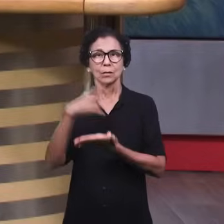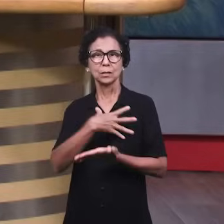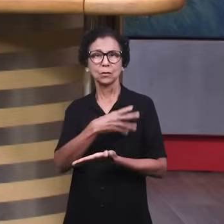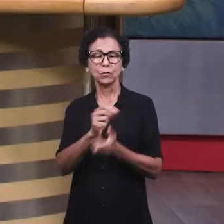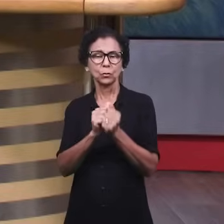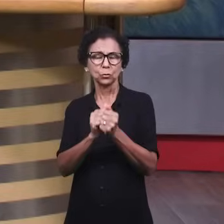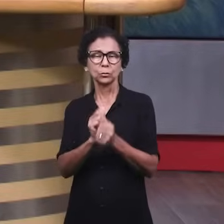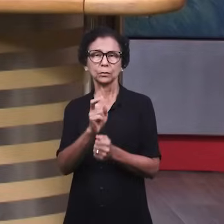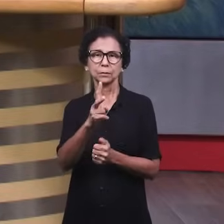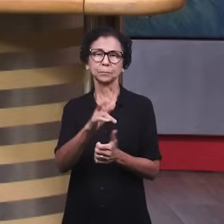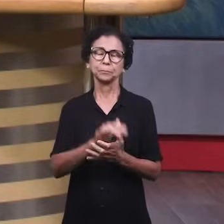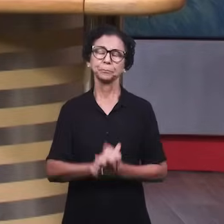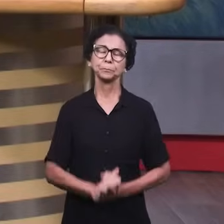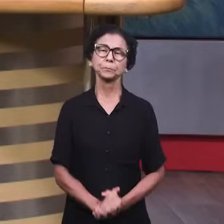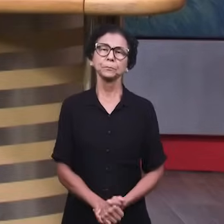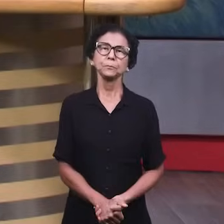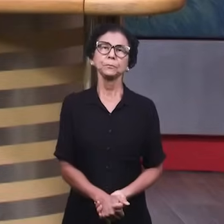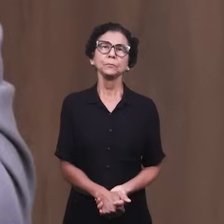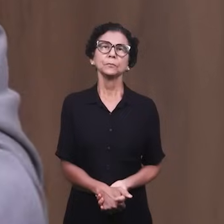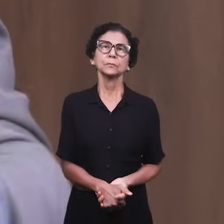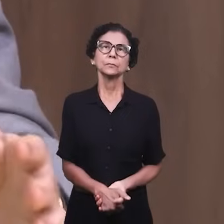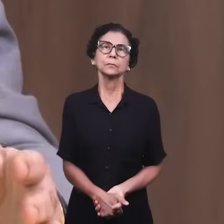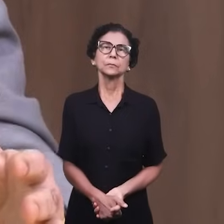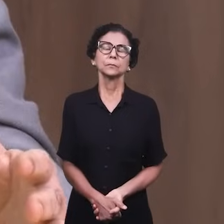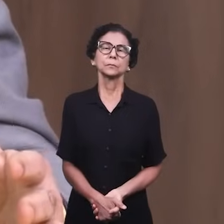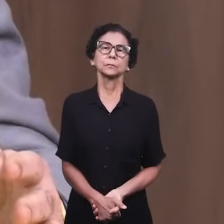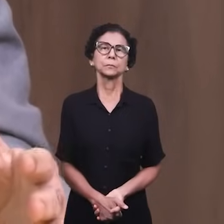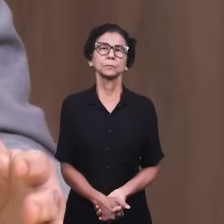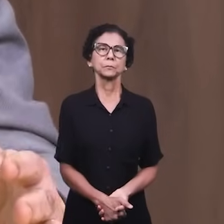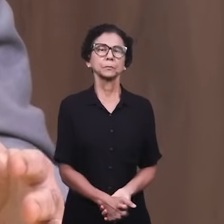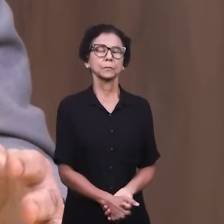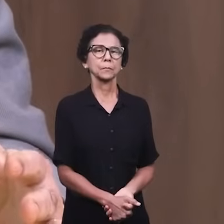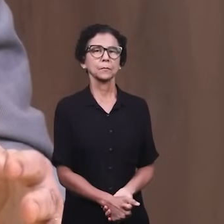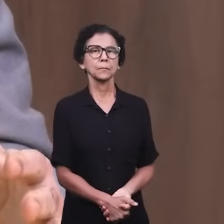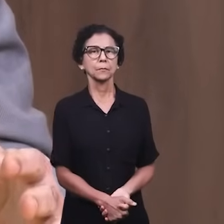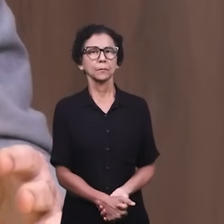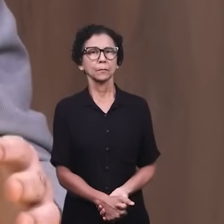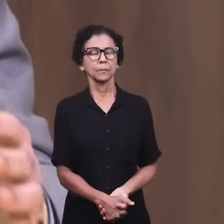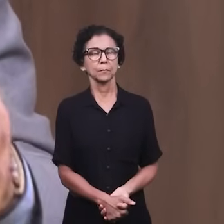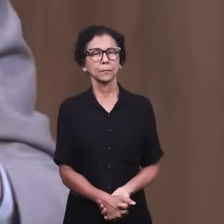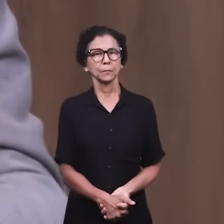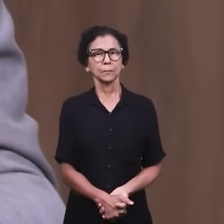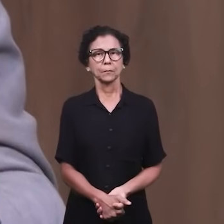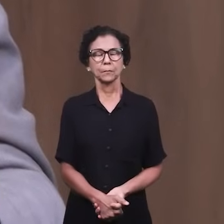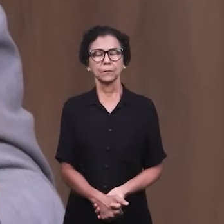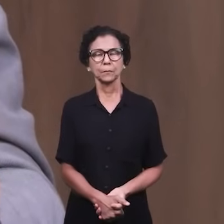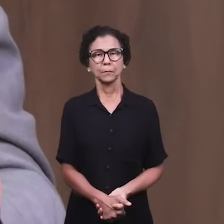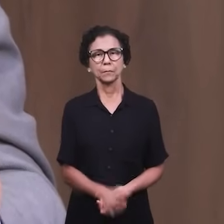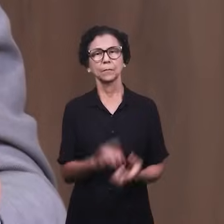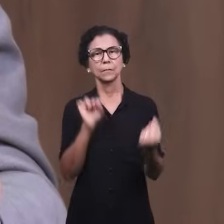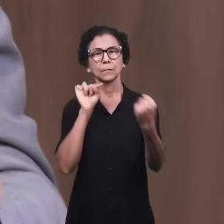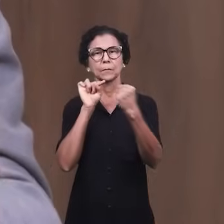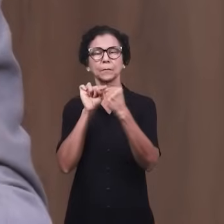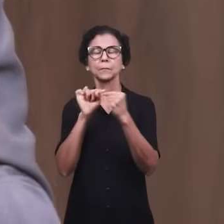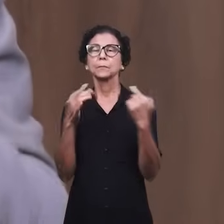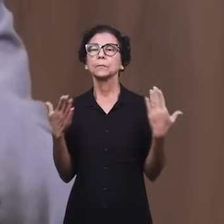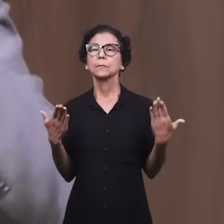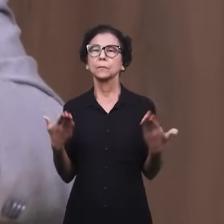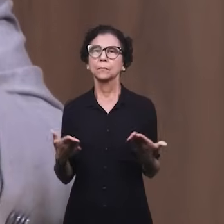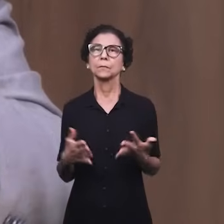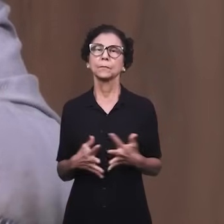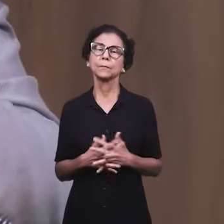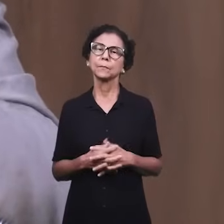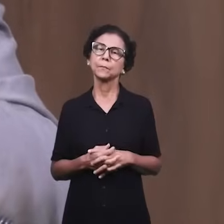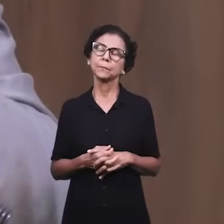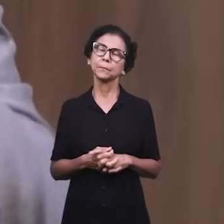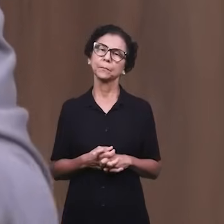Deus que benção bom eh Nesse contexto que nós trouxemos aqui e agora o objetivo é é dar ao